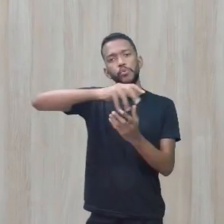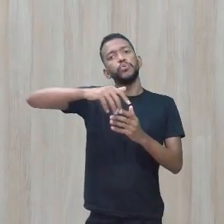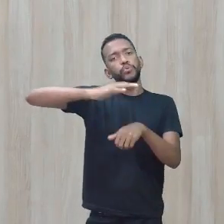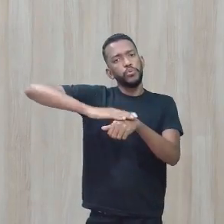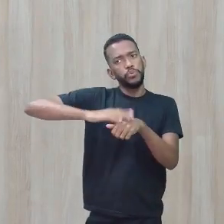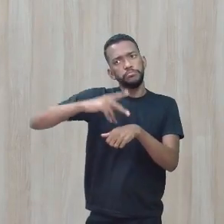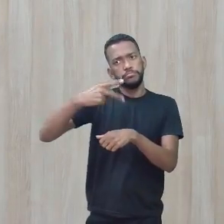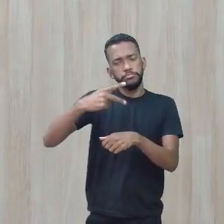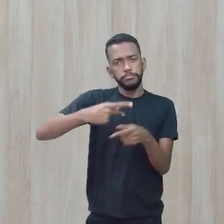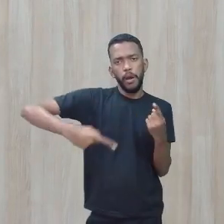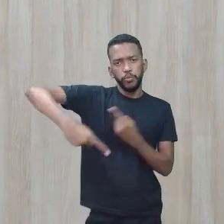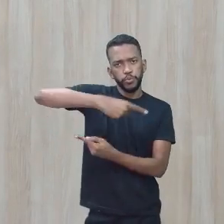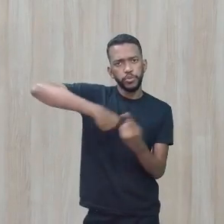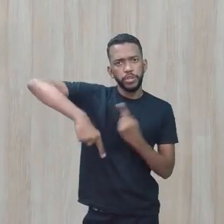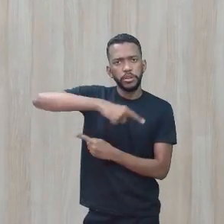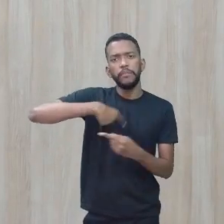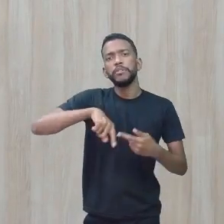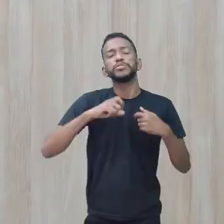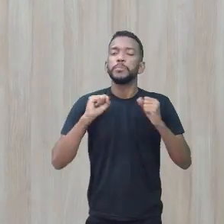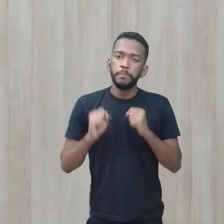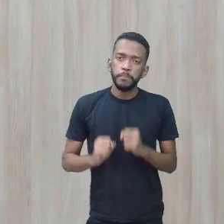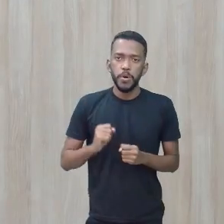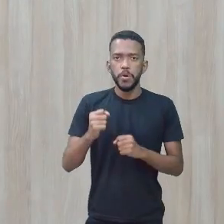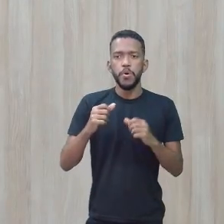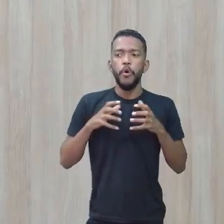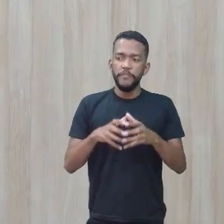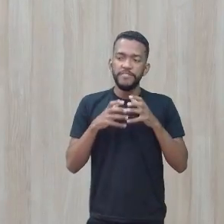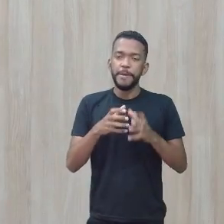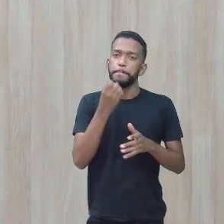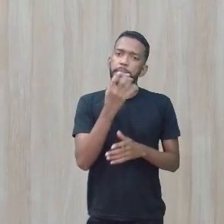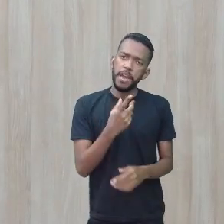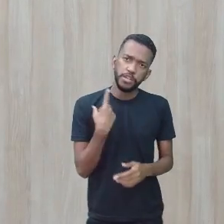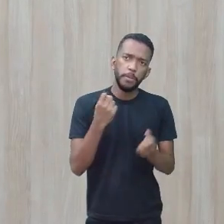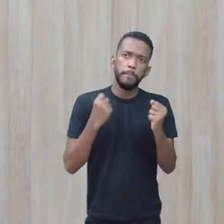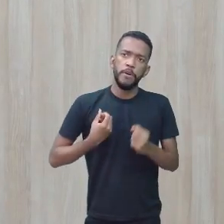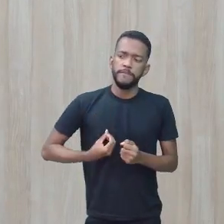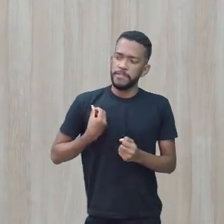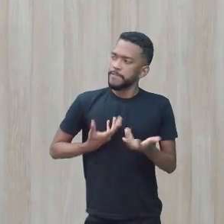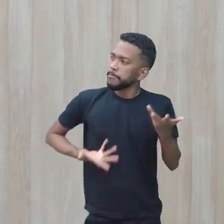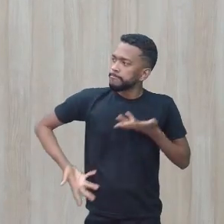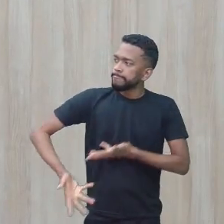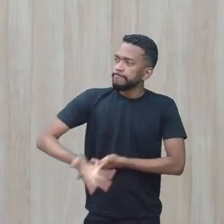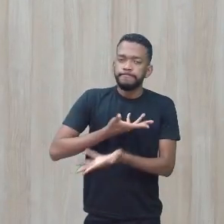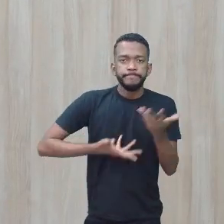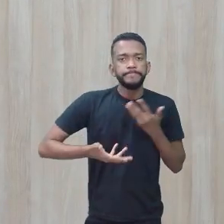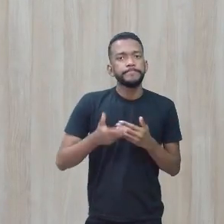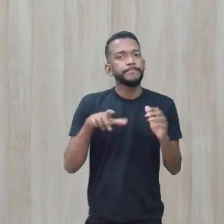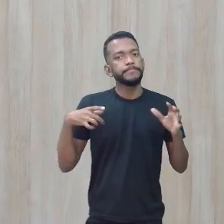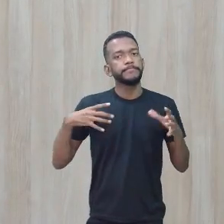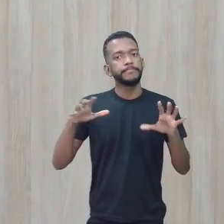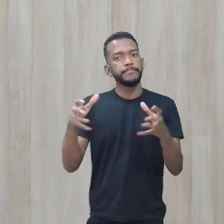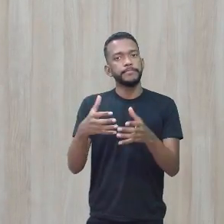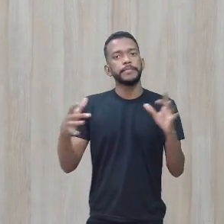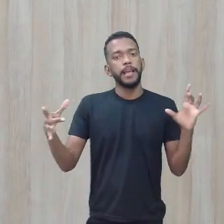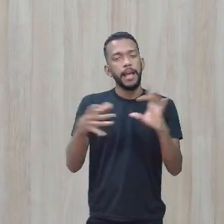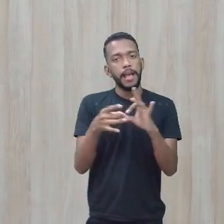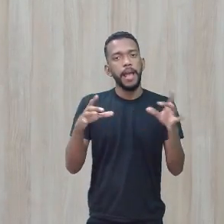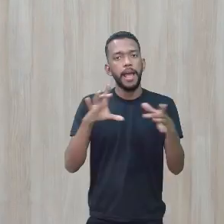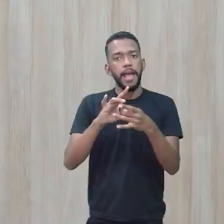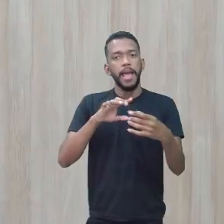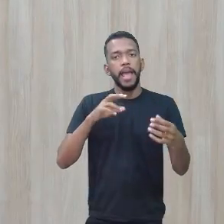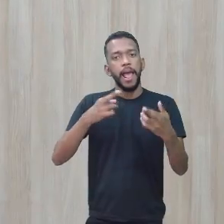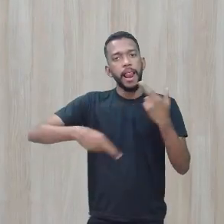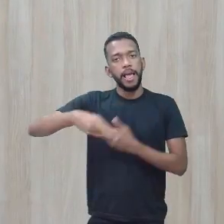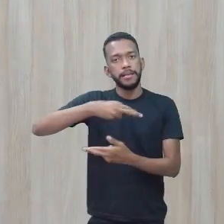desse mundo que a gente possa conviver bem, que a gente possa viver em relação com a natureza de uma